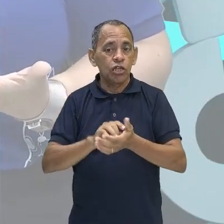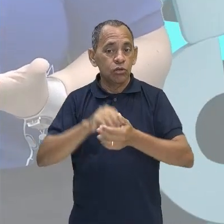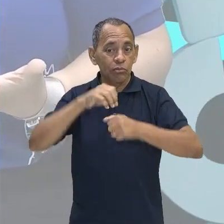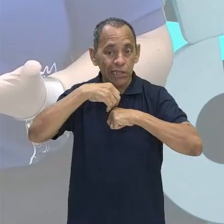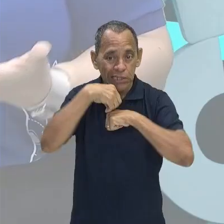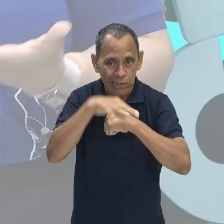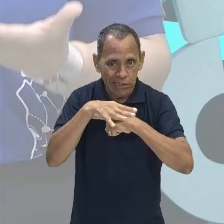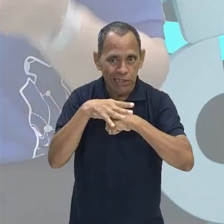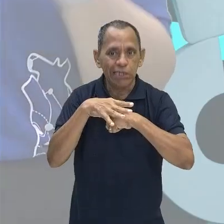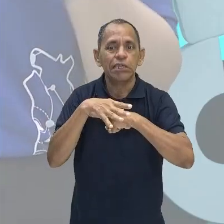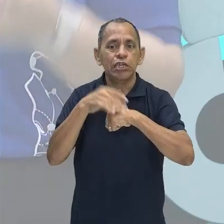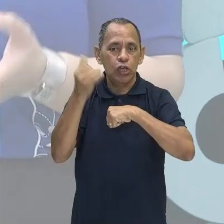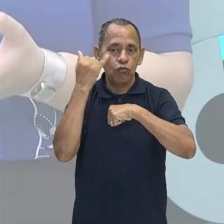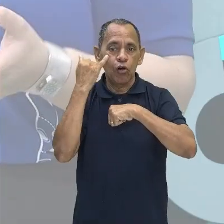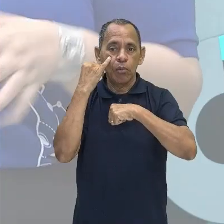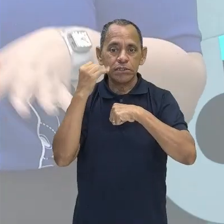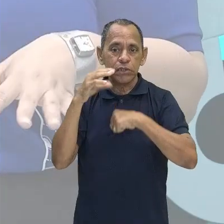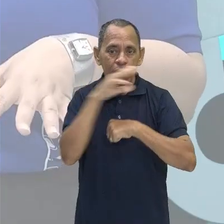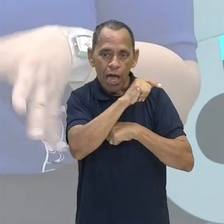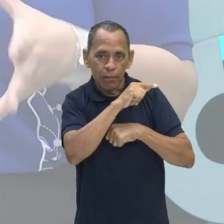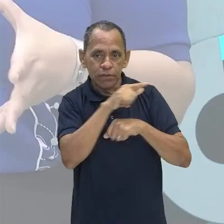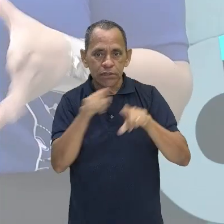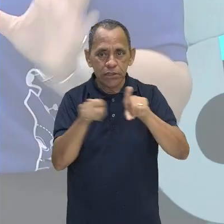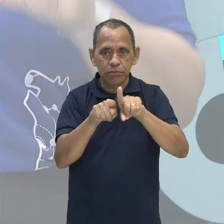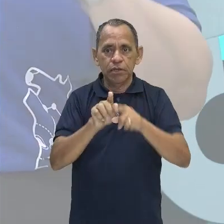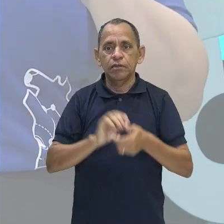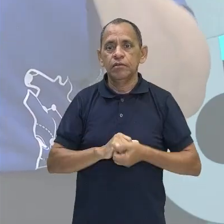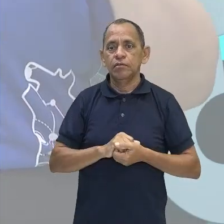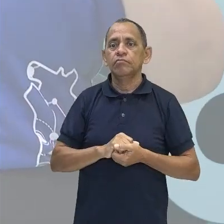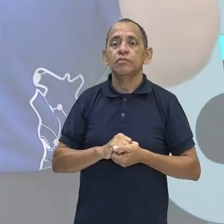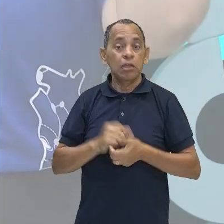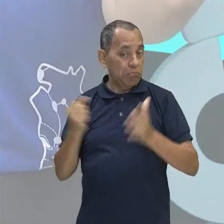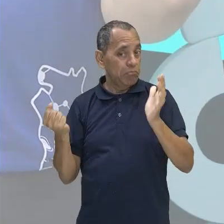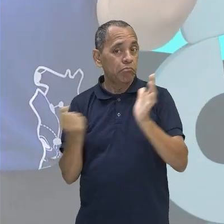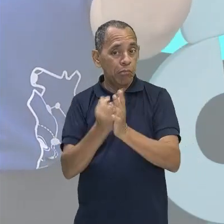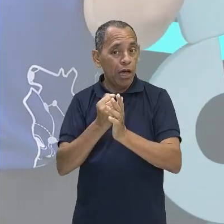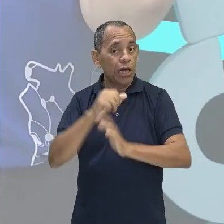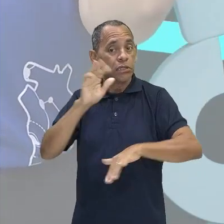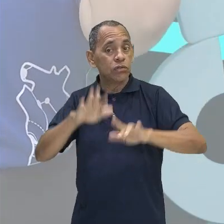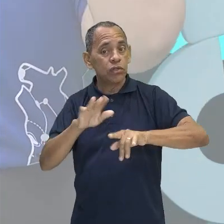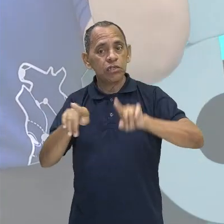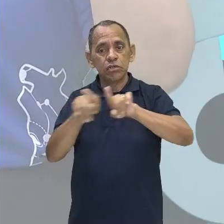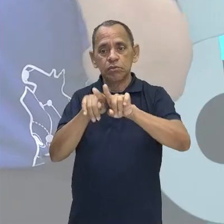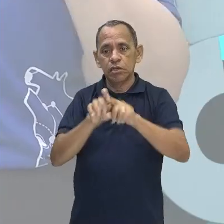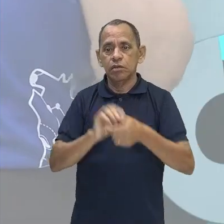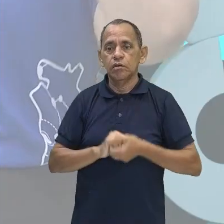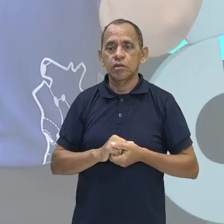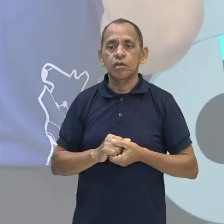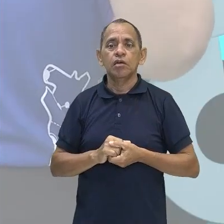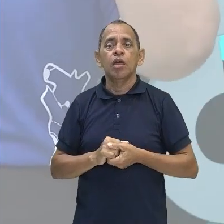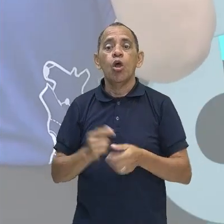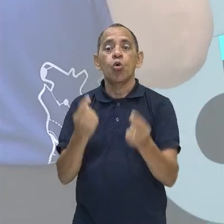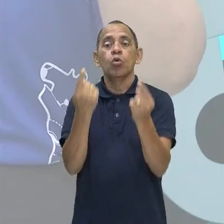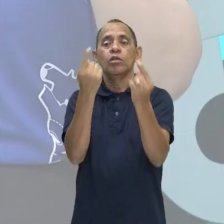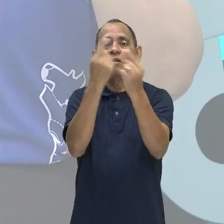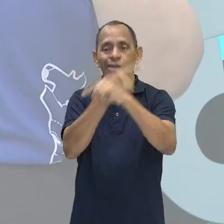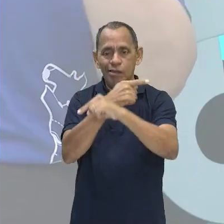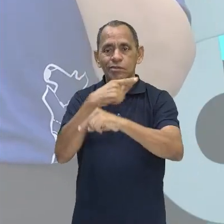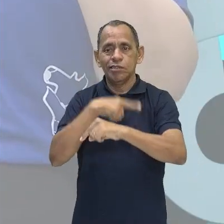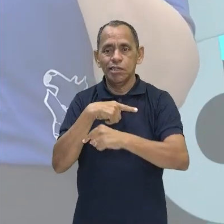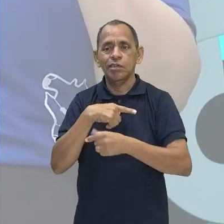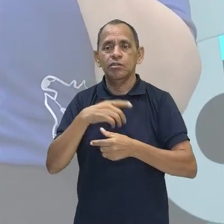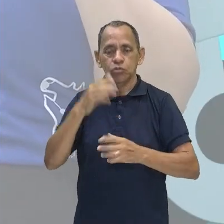de forma mais rápida e também, muitas vezes, impactante, porque em vez de ocorrer ali um texto